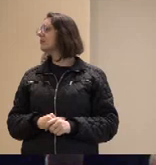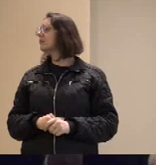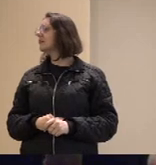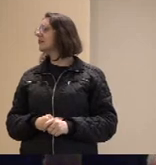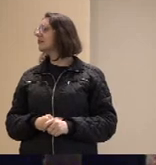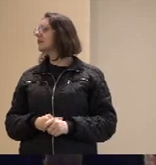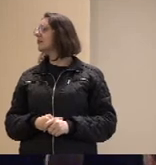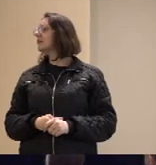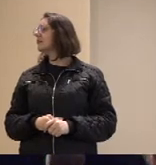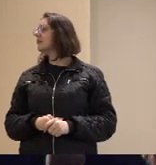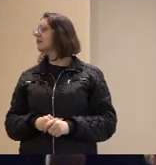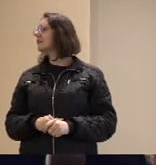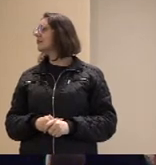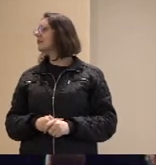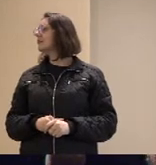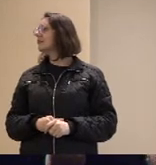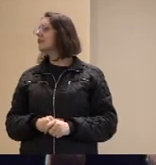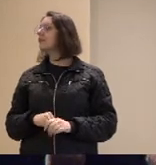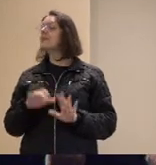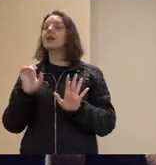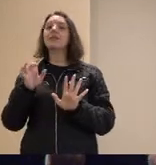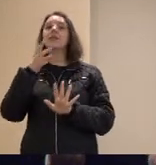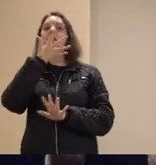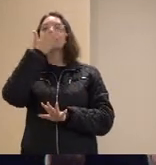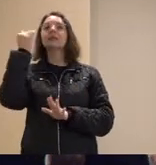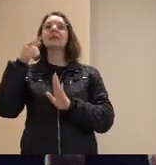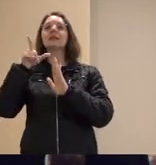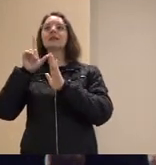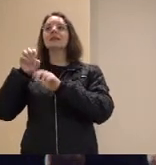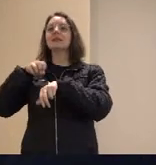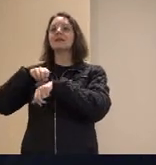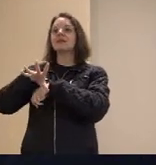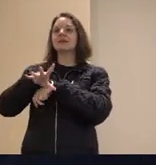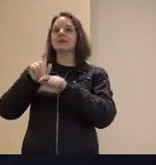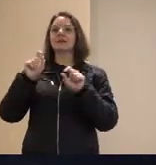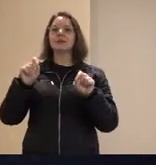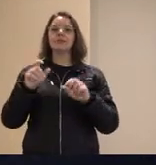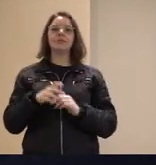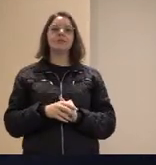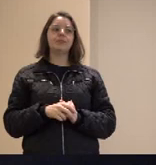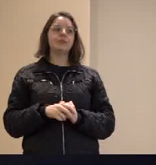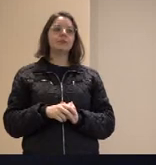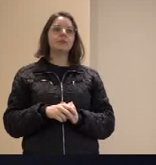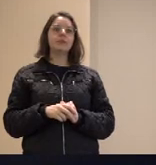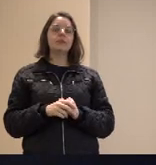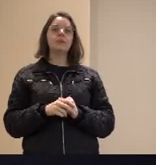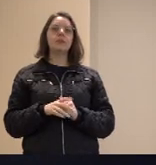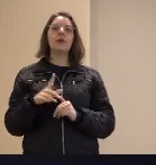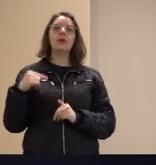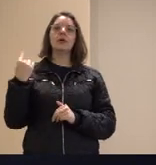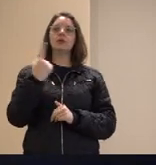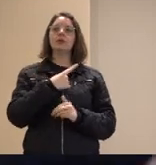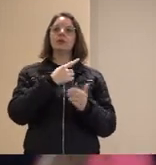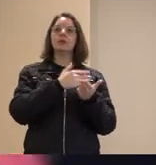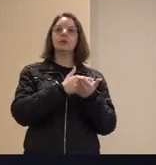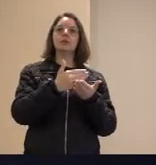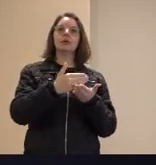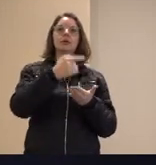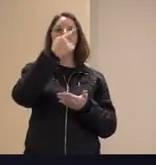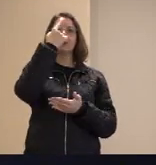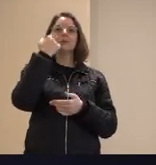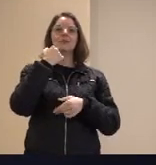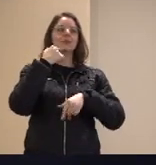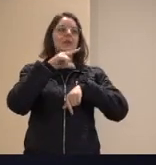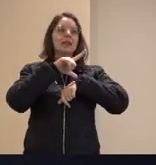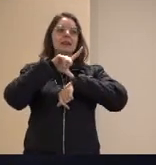Eu só me esqueci de falar uma coisinha no início. Como a gente começou com uma meia horinha de